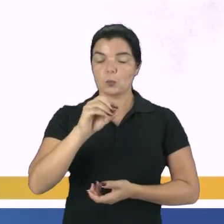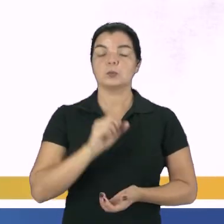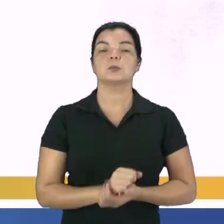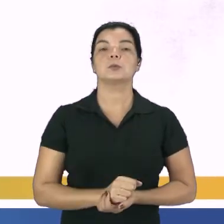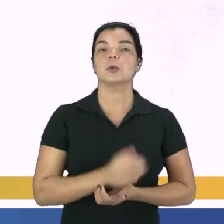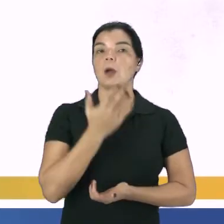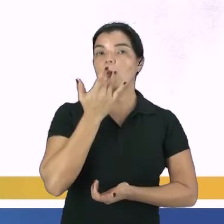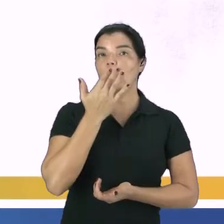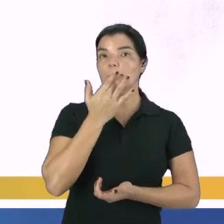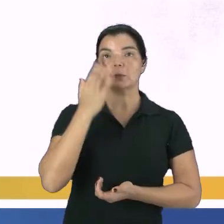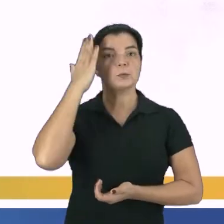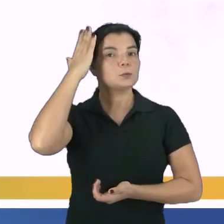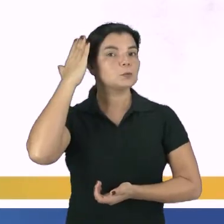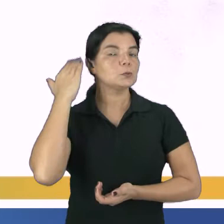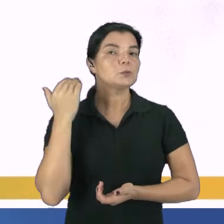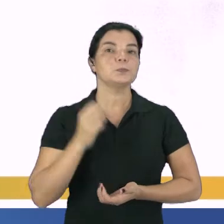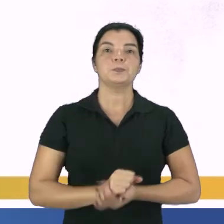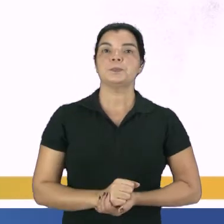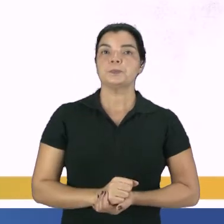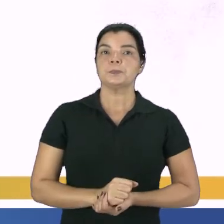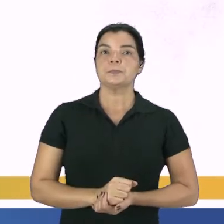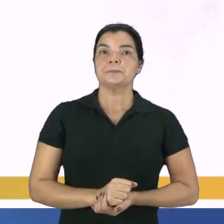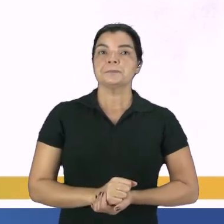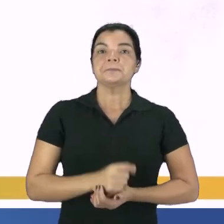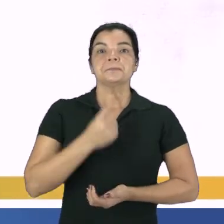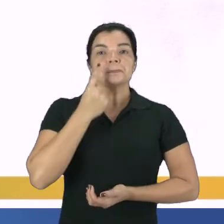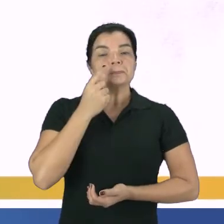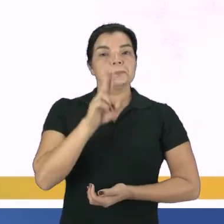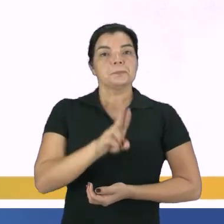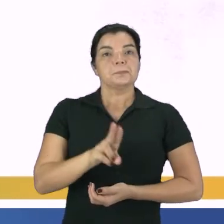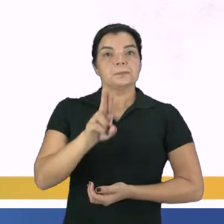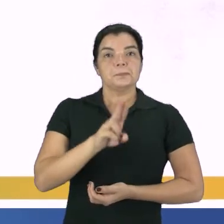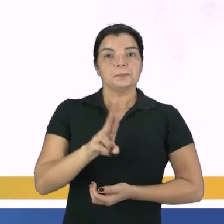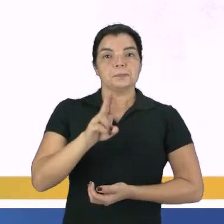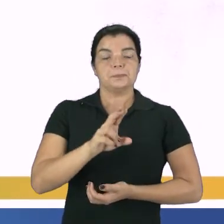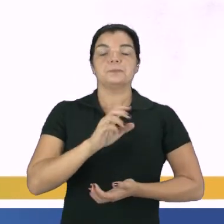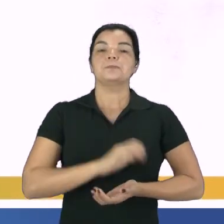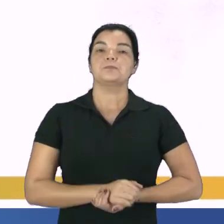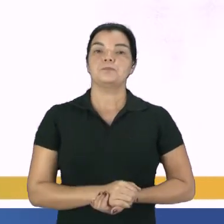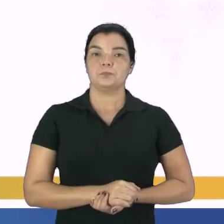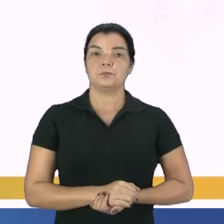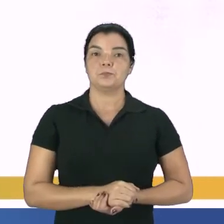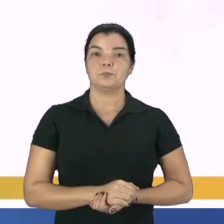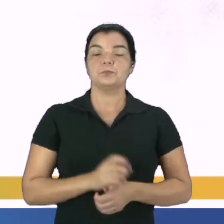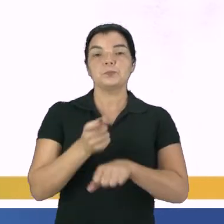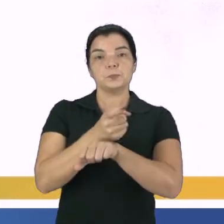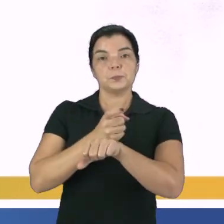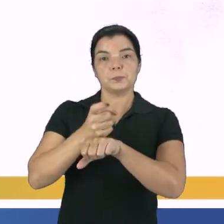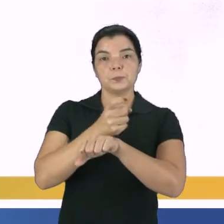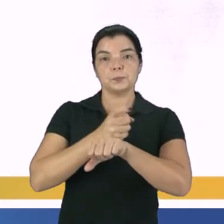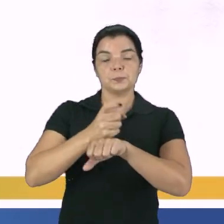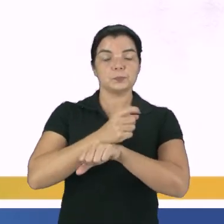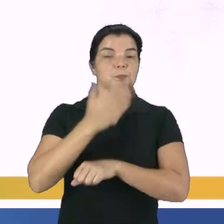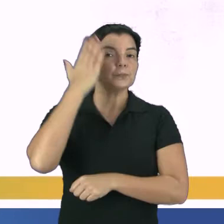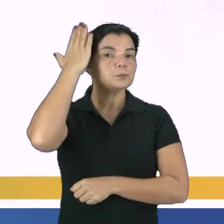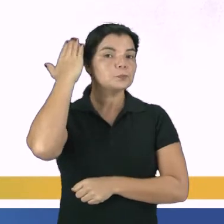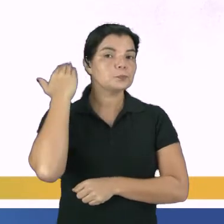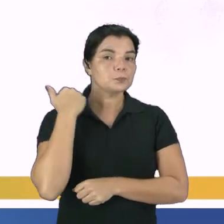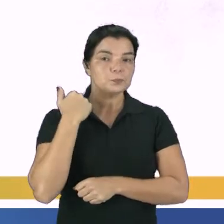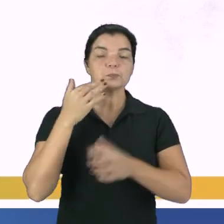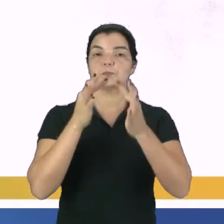as tonalidades de cabelo. Pessoal, para a gente usar os adjetivos sobre cabelo numa